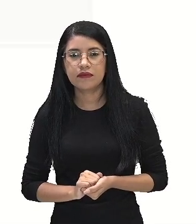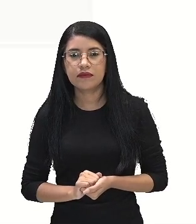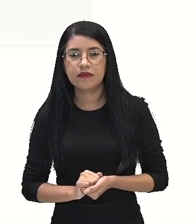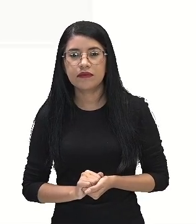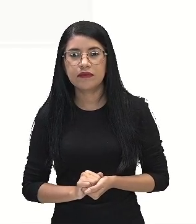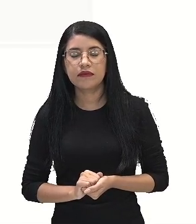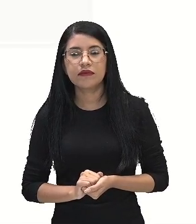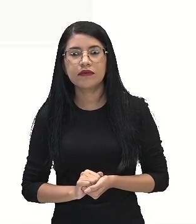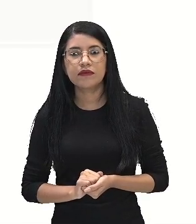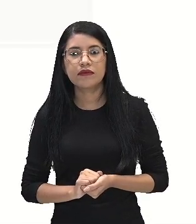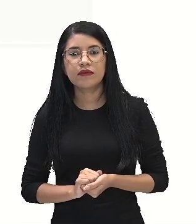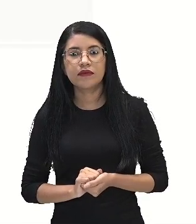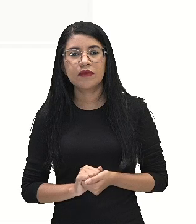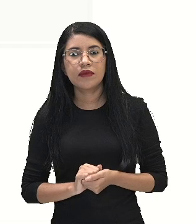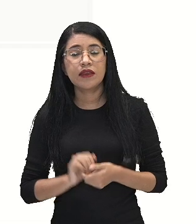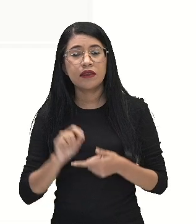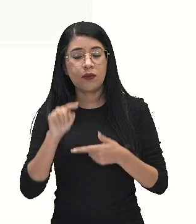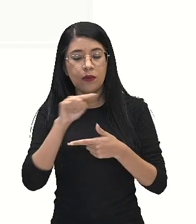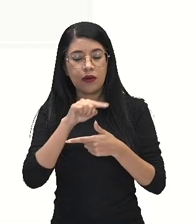do lado A.